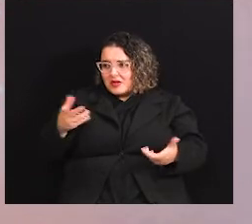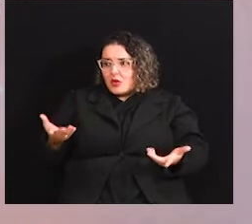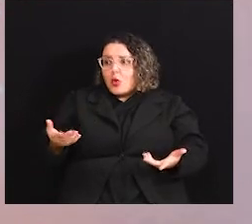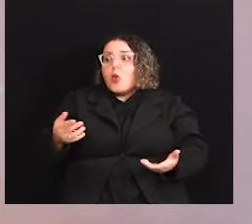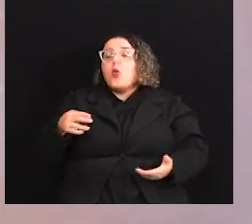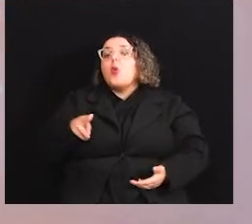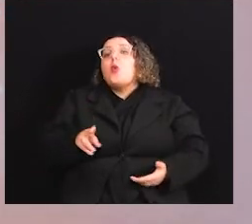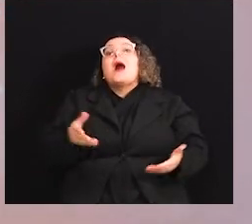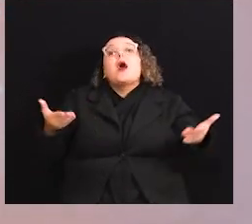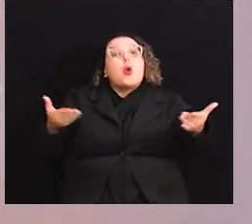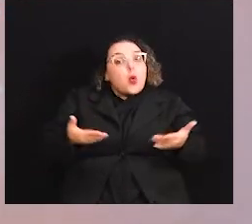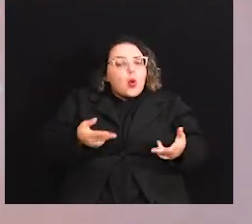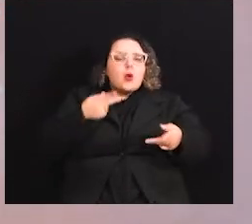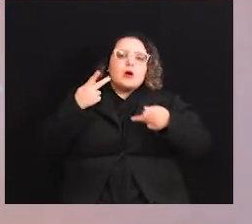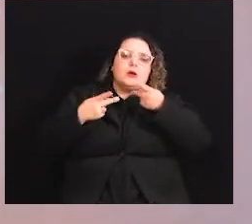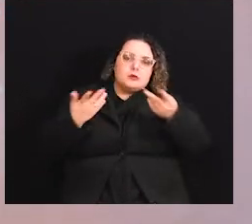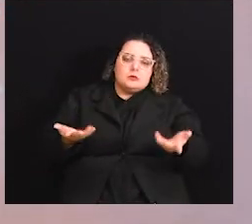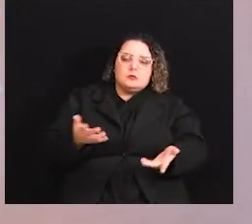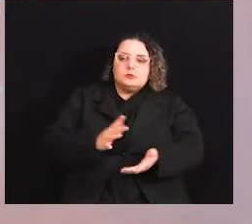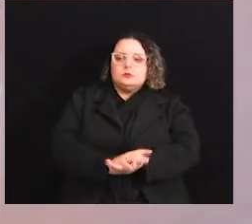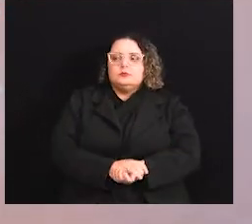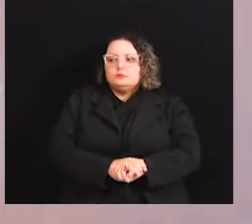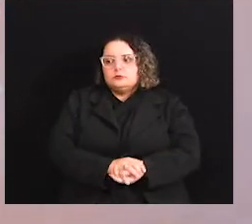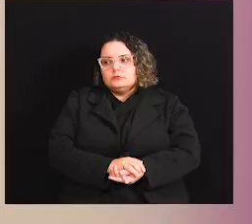Ou é agora que está se falando disso?